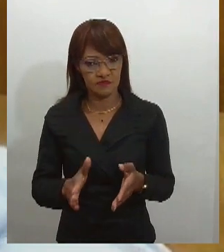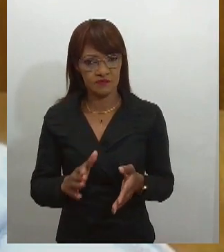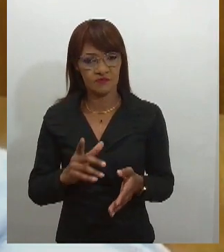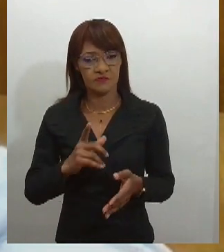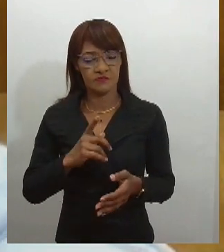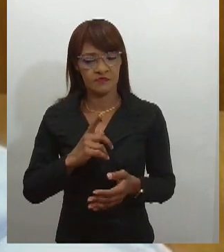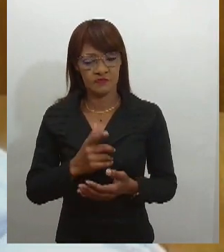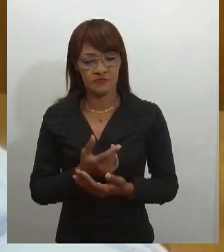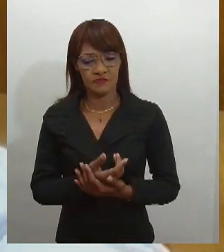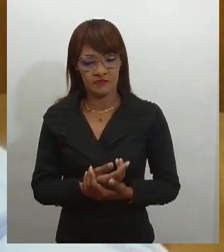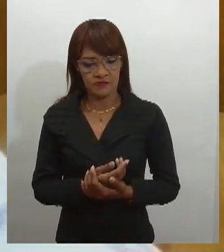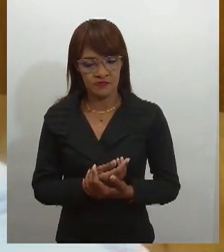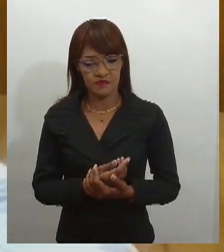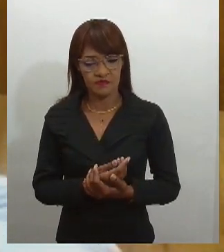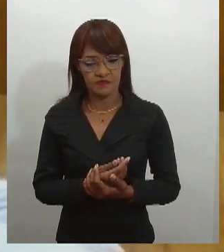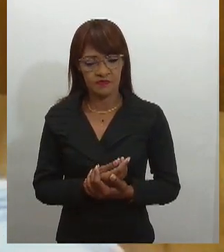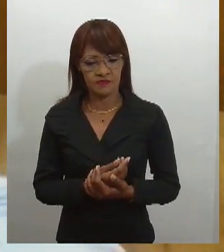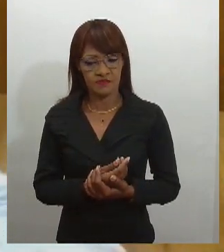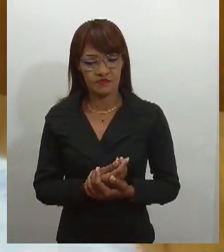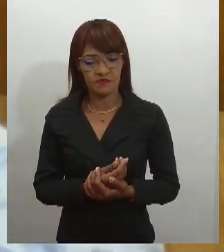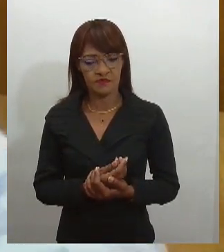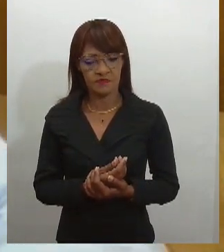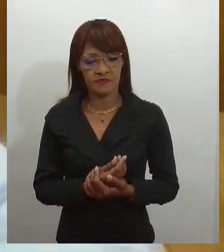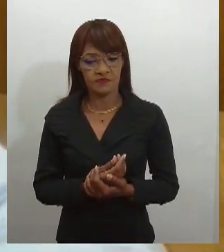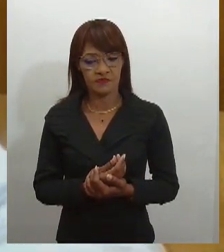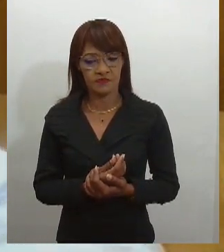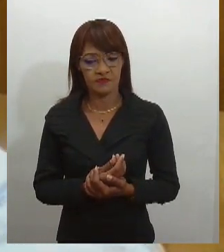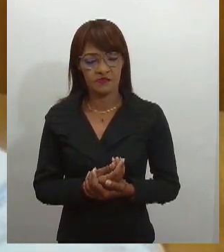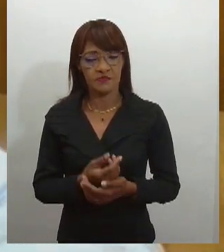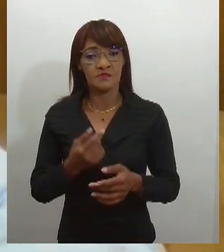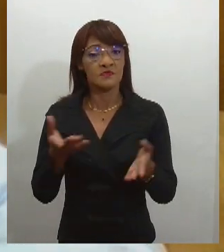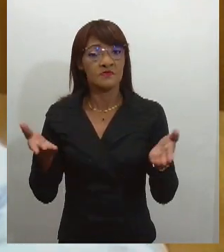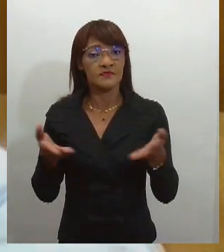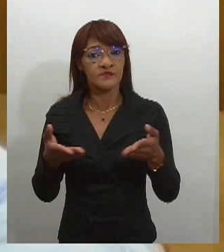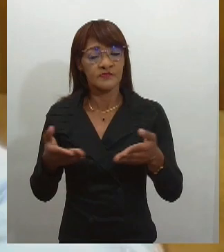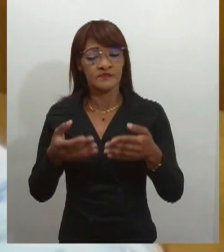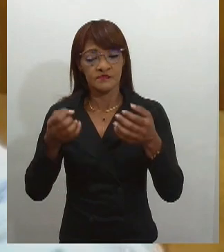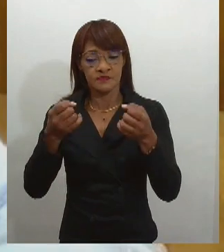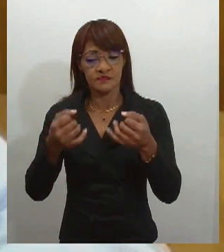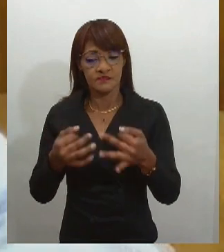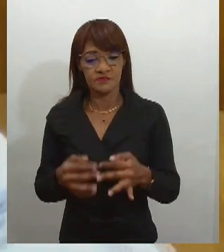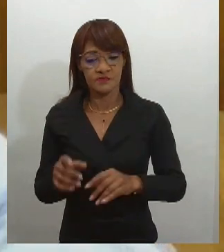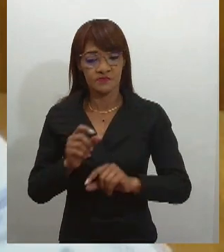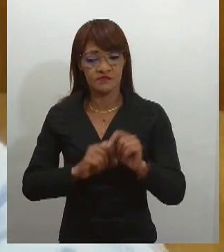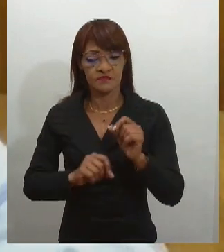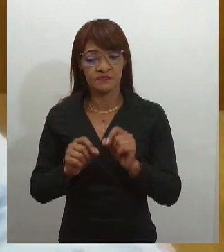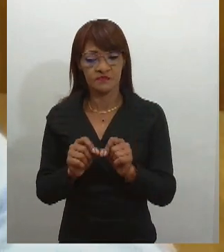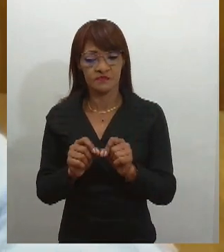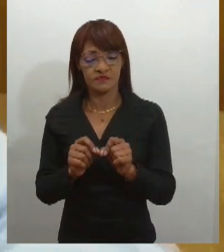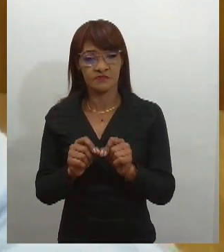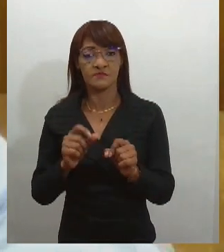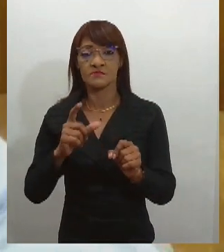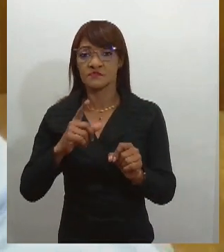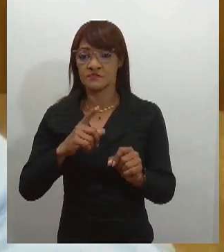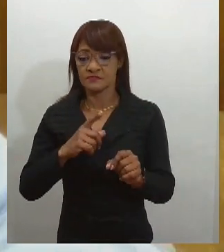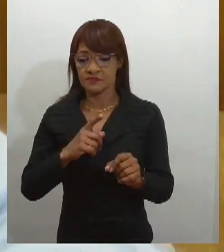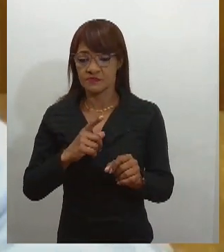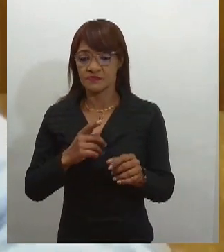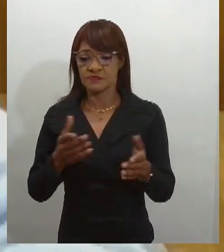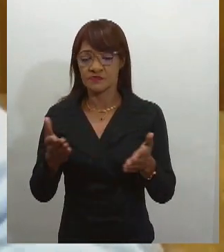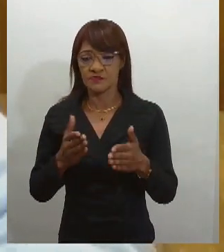de juros, que é justamente quem está falando. A gente está falando que vai ser estabelecido um crédito, uma taxa de